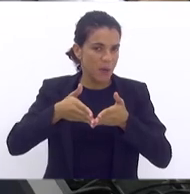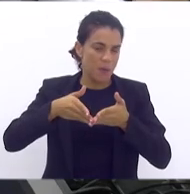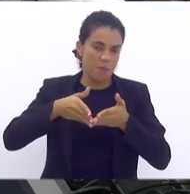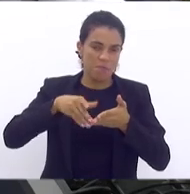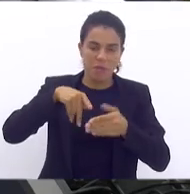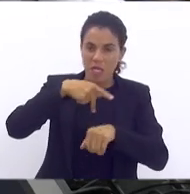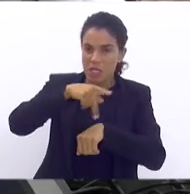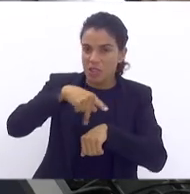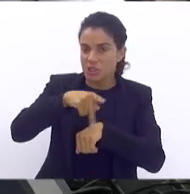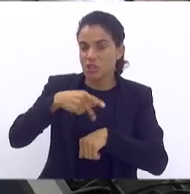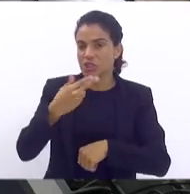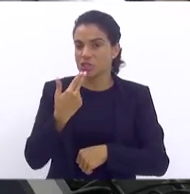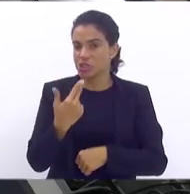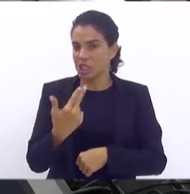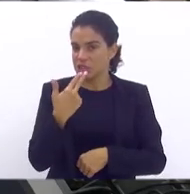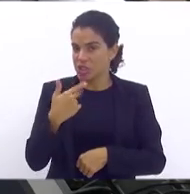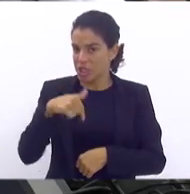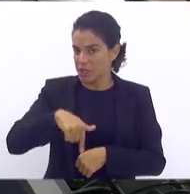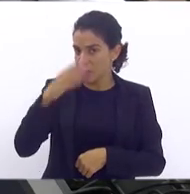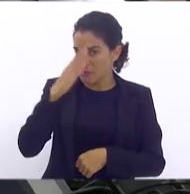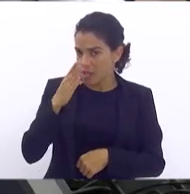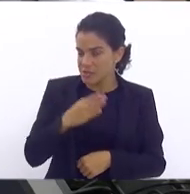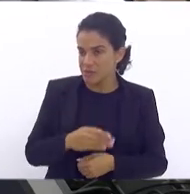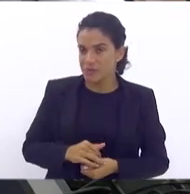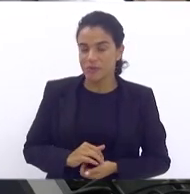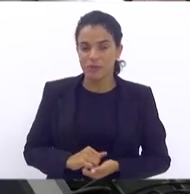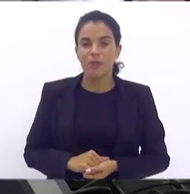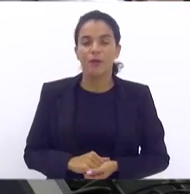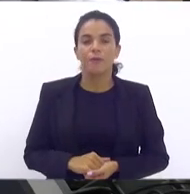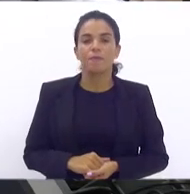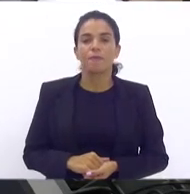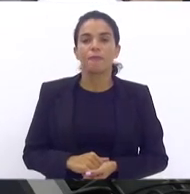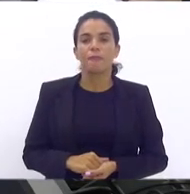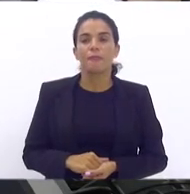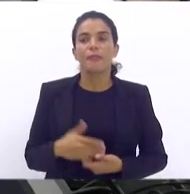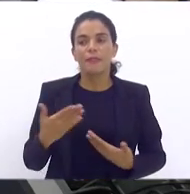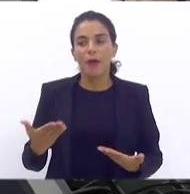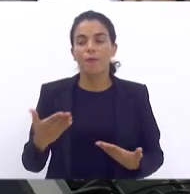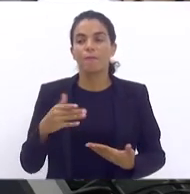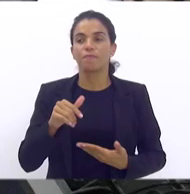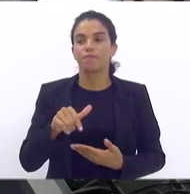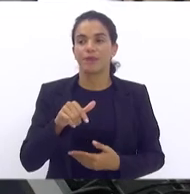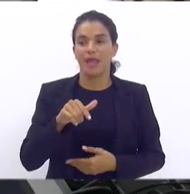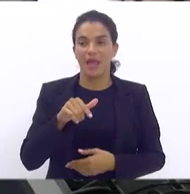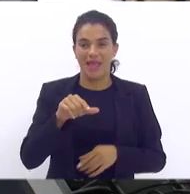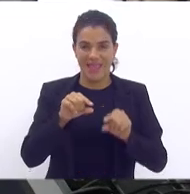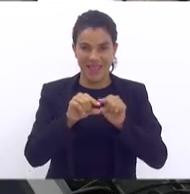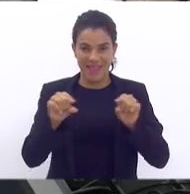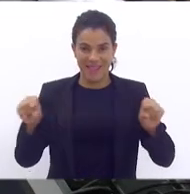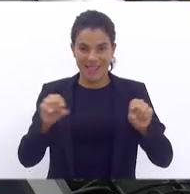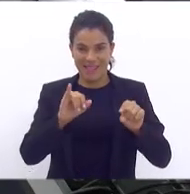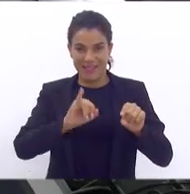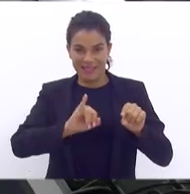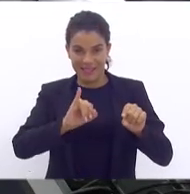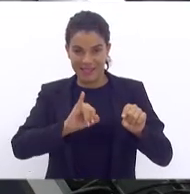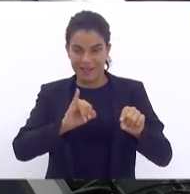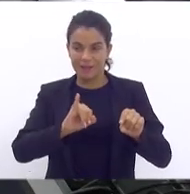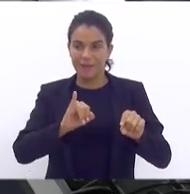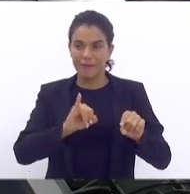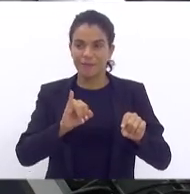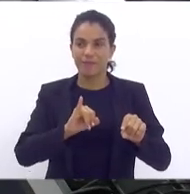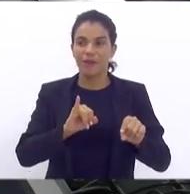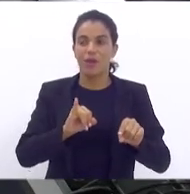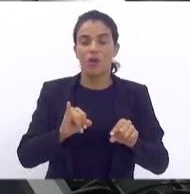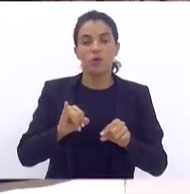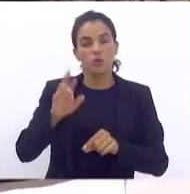isso? Senhora deputada, a senhora está mencionando especificamente aqui a linha I. Isso, os proprietários